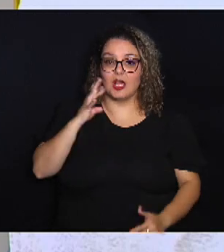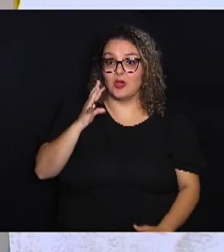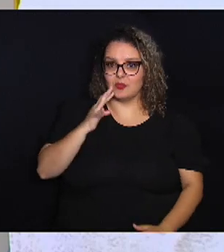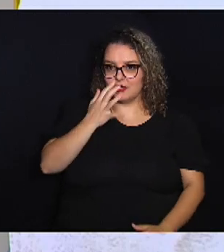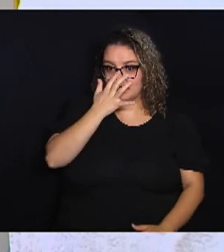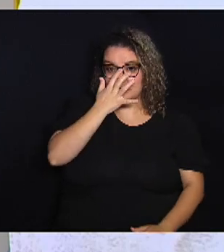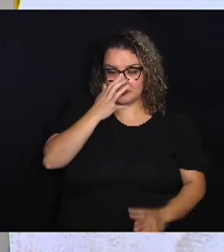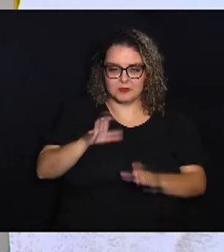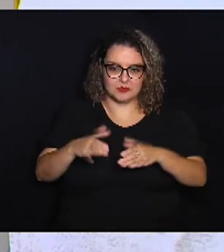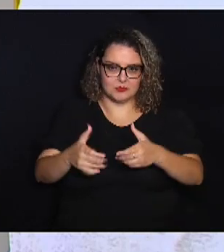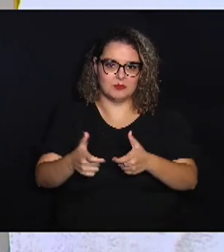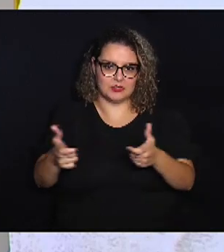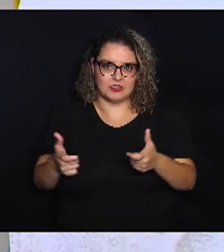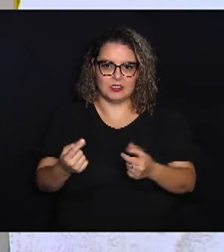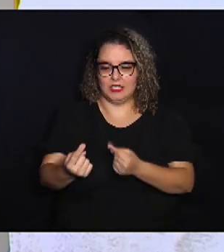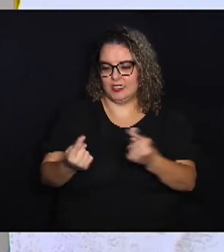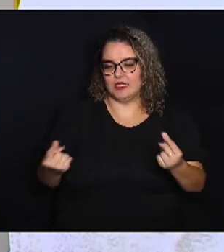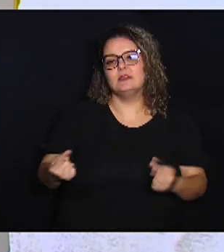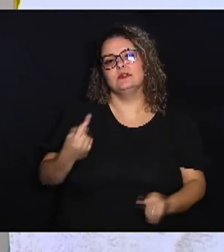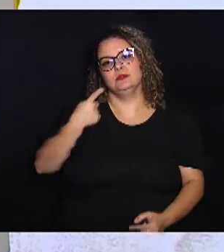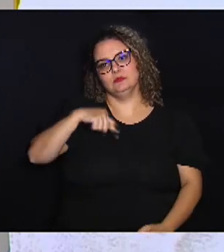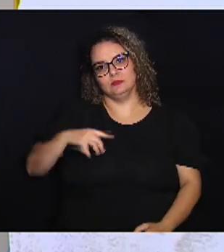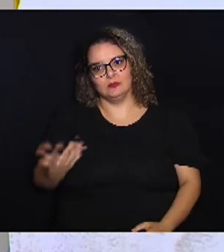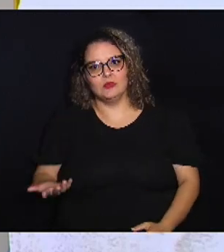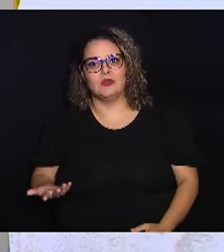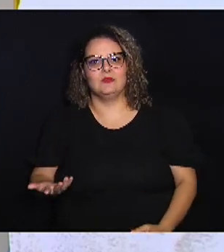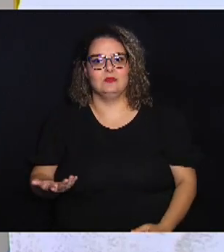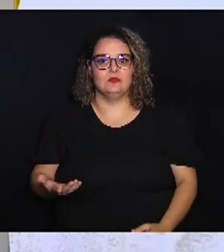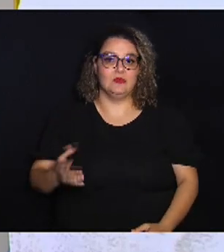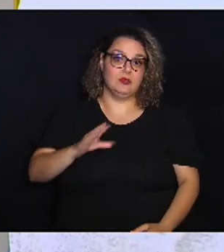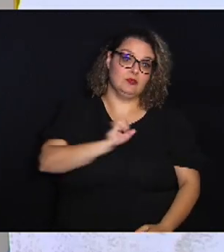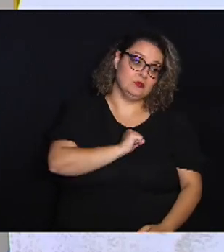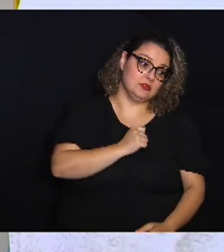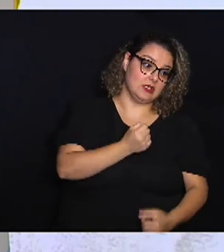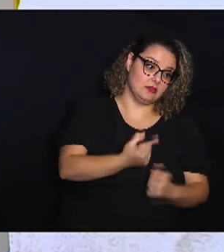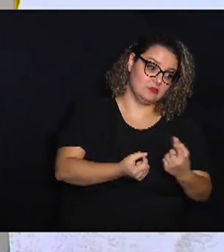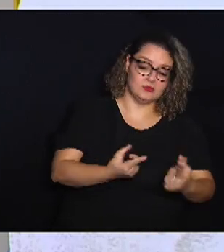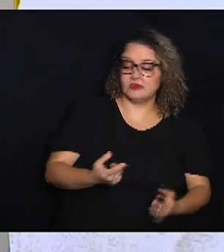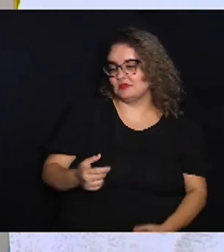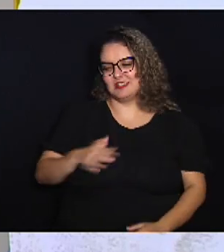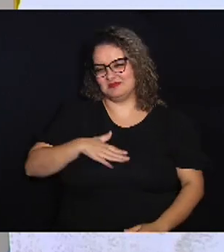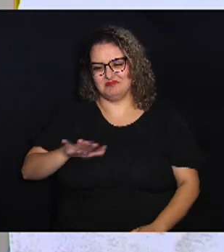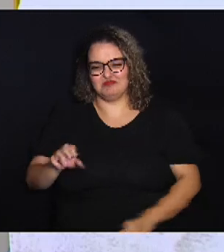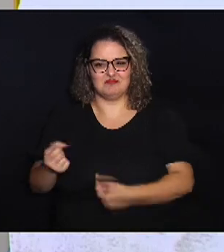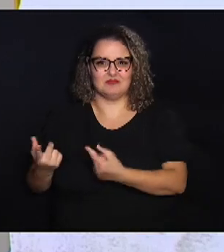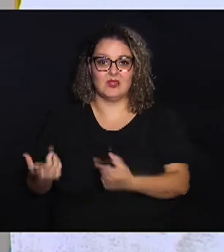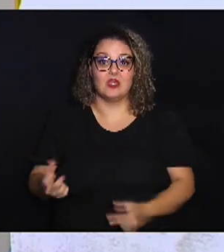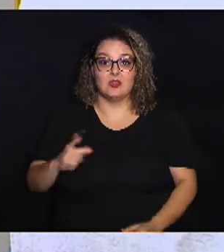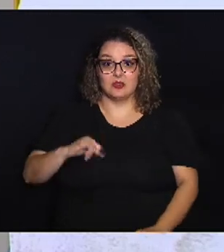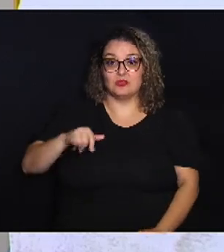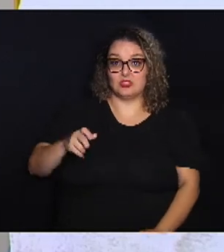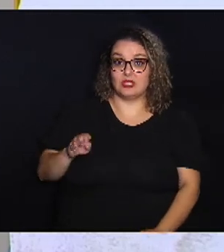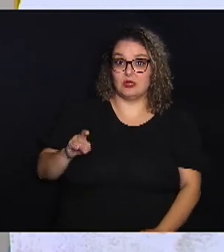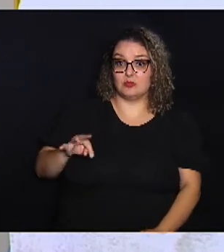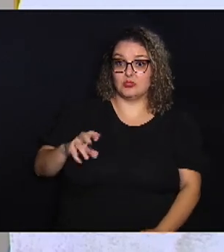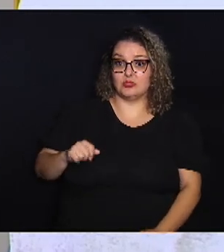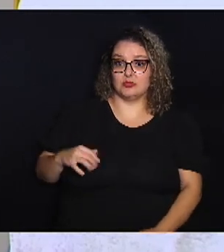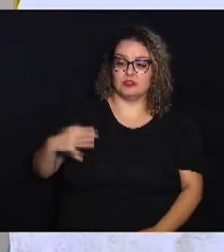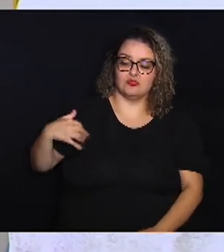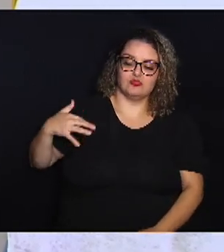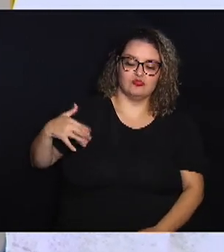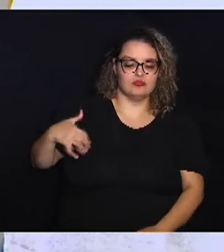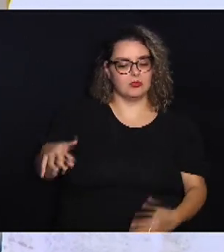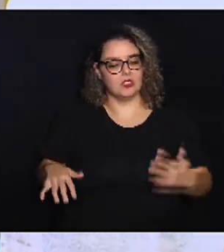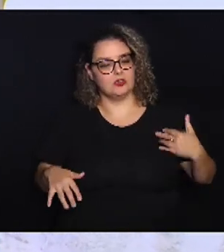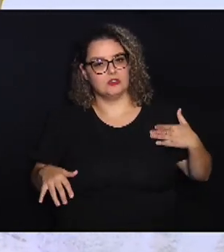grupo grande que cada um vai ter sua personalidade, eles vão gostar de tal coisa, mas não vão gostar de outra coisa. Eu tenho um jabuti que ele gosta de se coçar, então todo